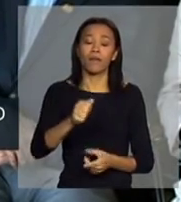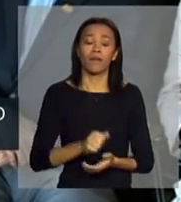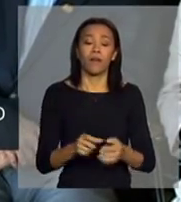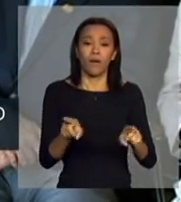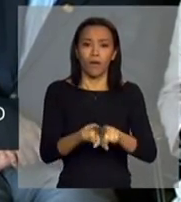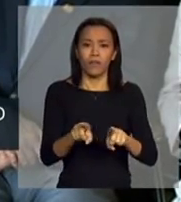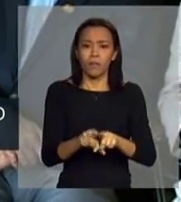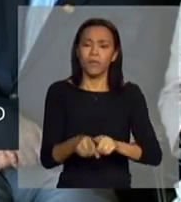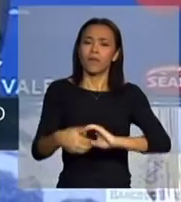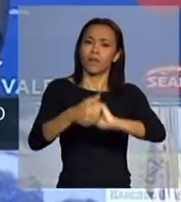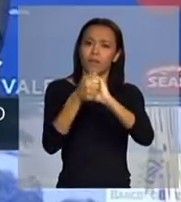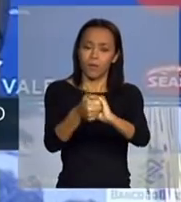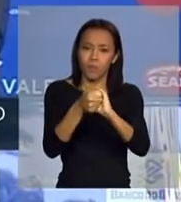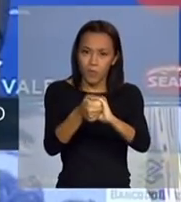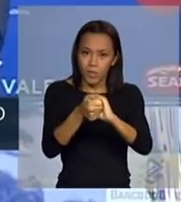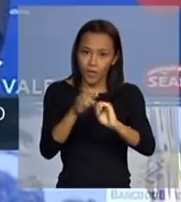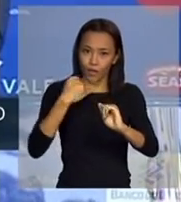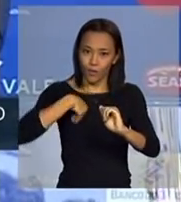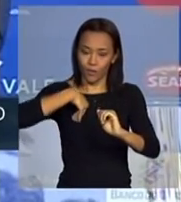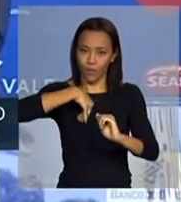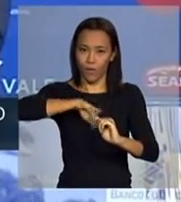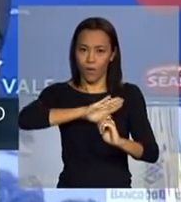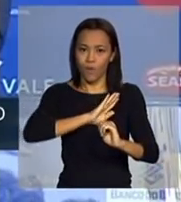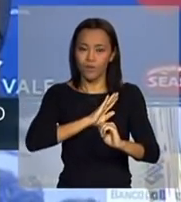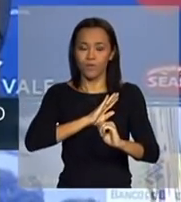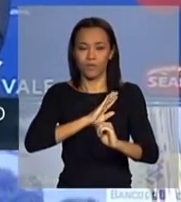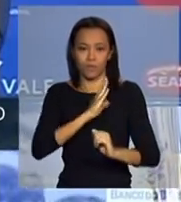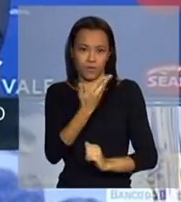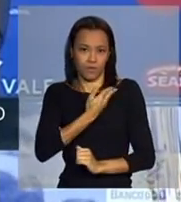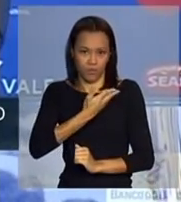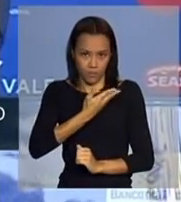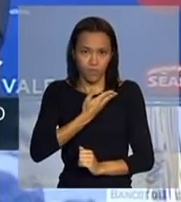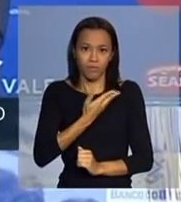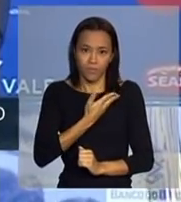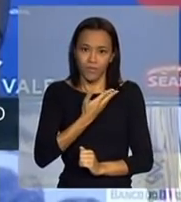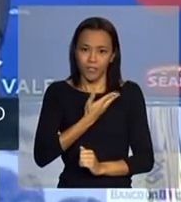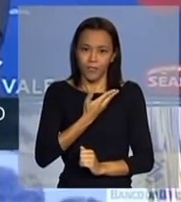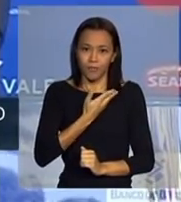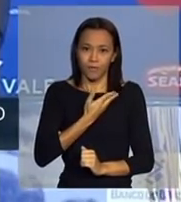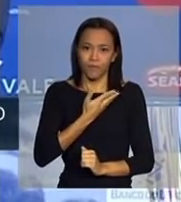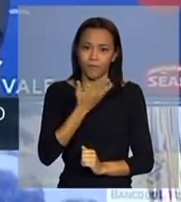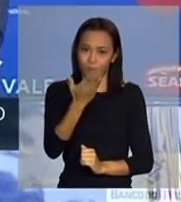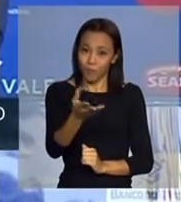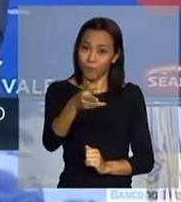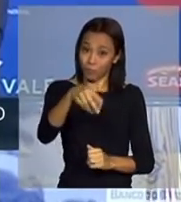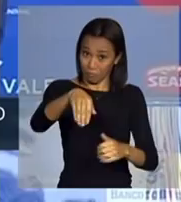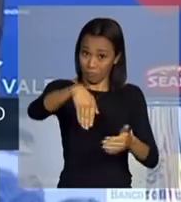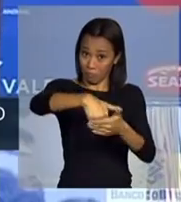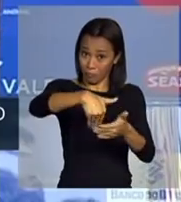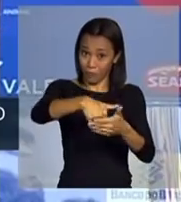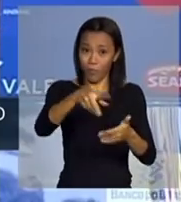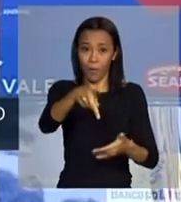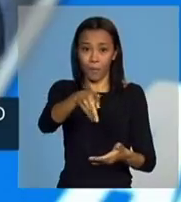cumprimentar nosso grande amigo, ídolo, Edson Arantes do Nascimento,